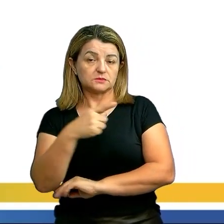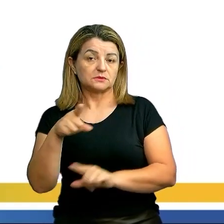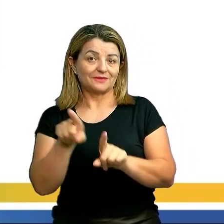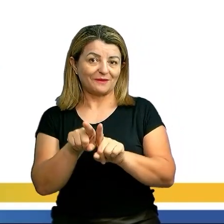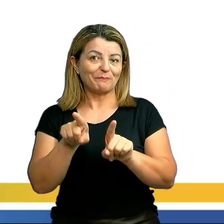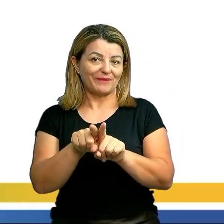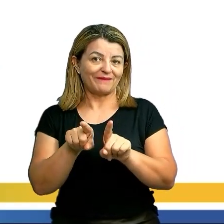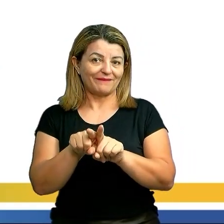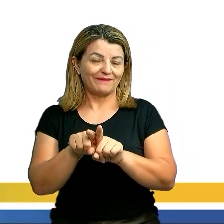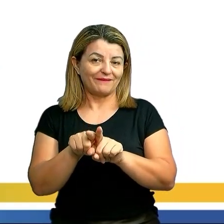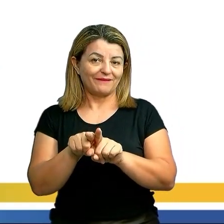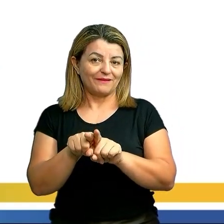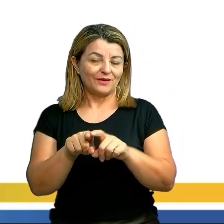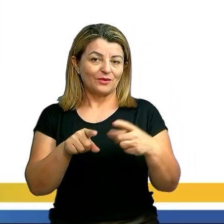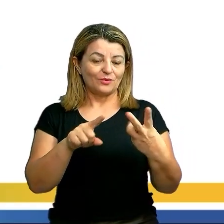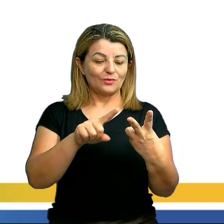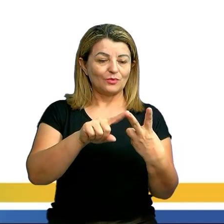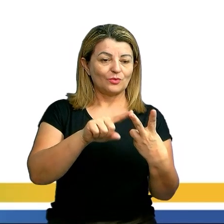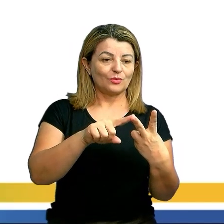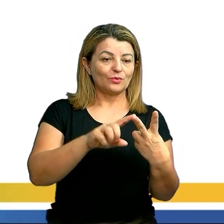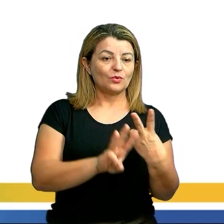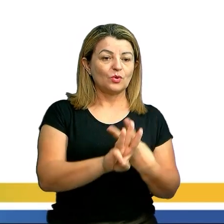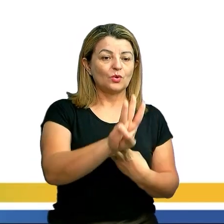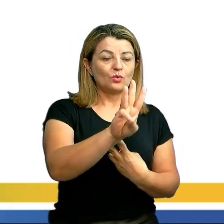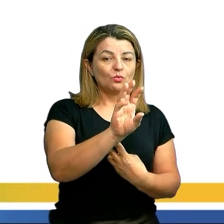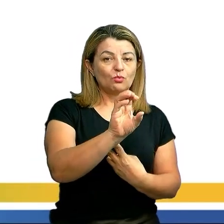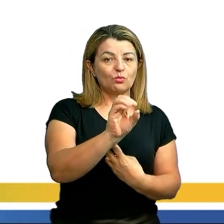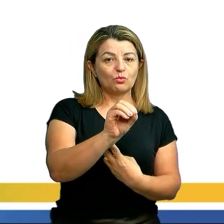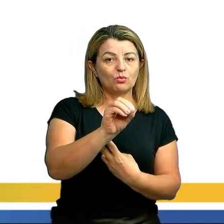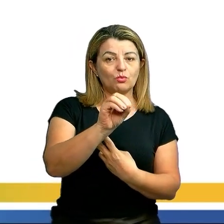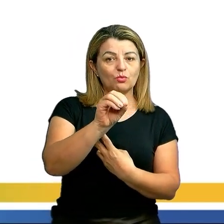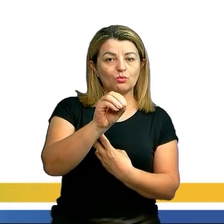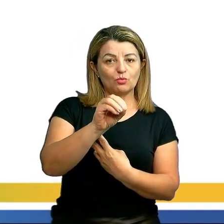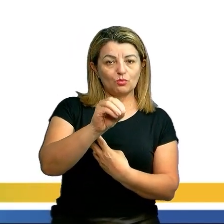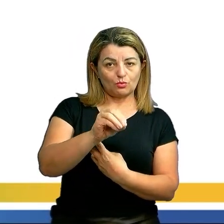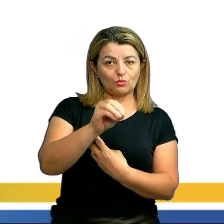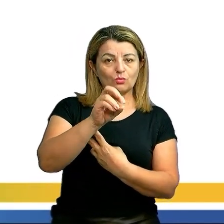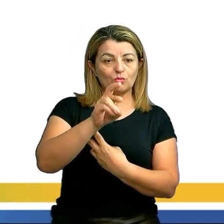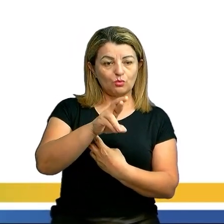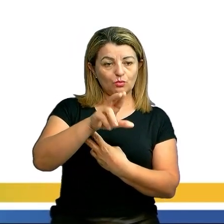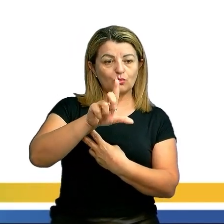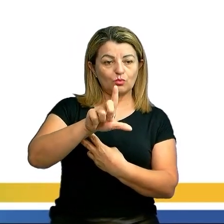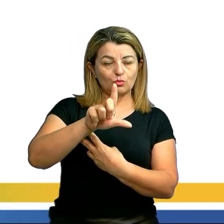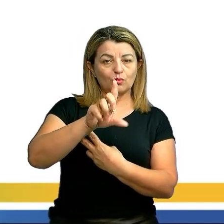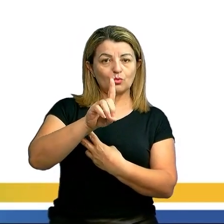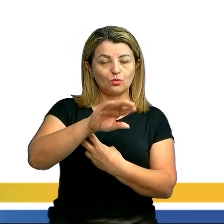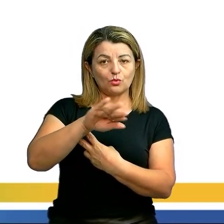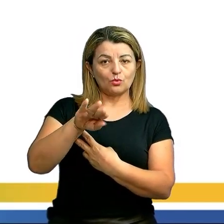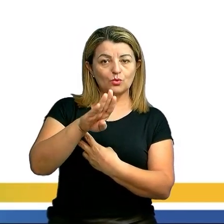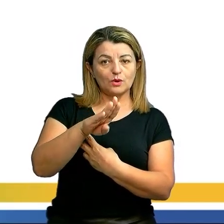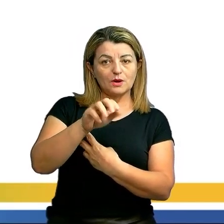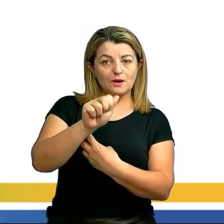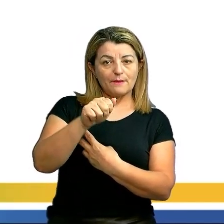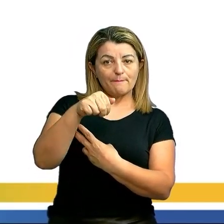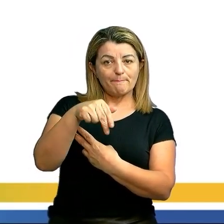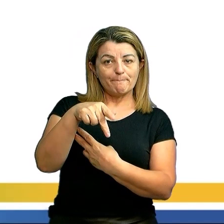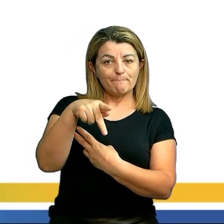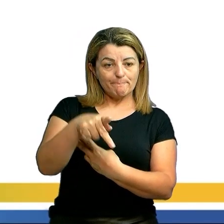eles. Olha aí, são os três primeiros. O World Bank, que é o Banco Mundial, também conhecido como BIRD, Banco para a